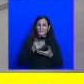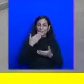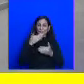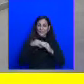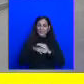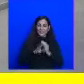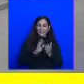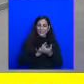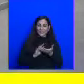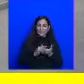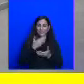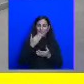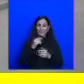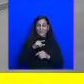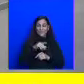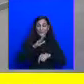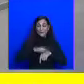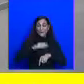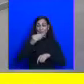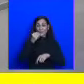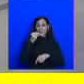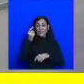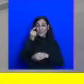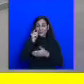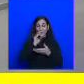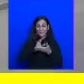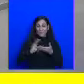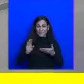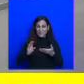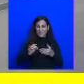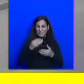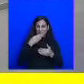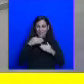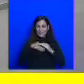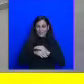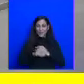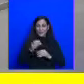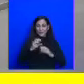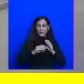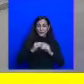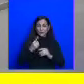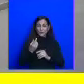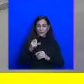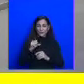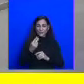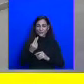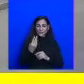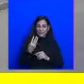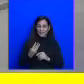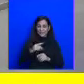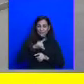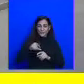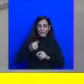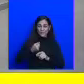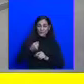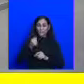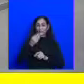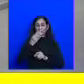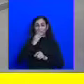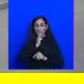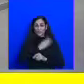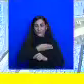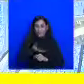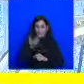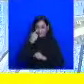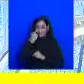tem mais uma chance de ganhar na Time Mania concurso 1923. Passaremos agora ao sorteio do time do coração.